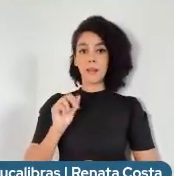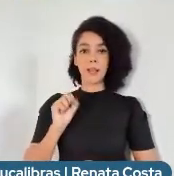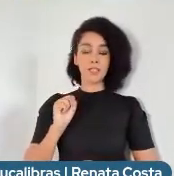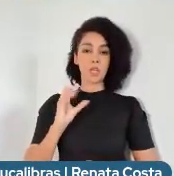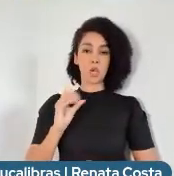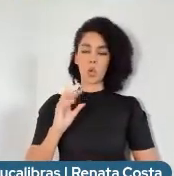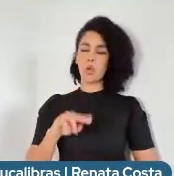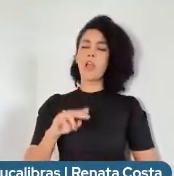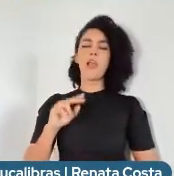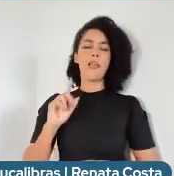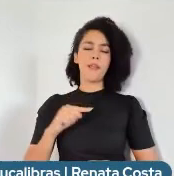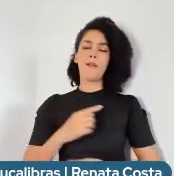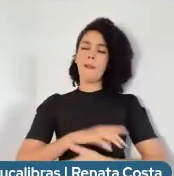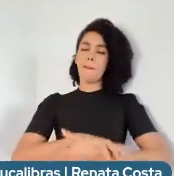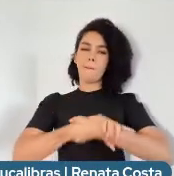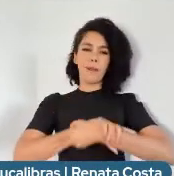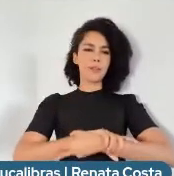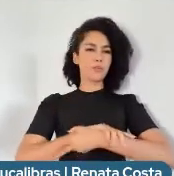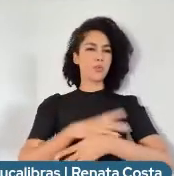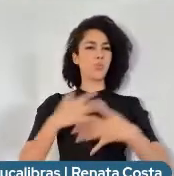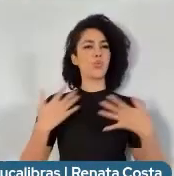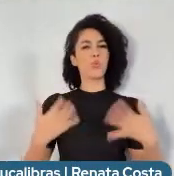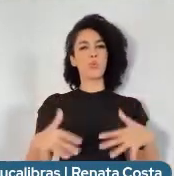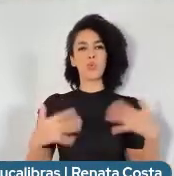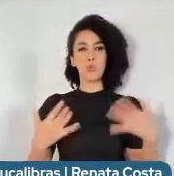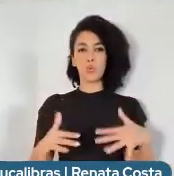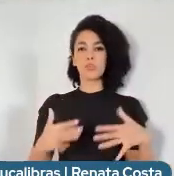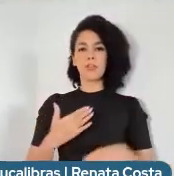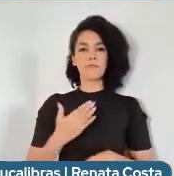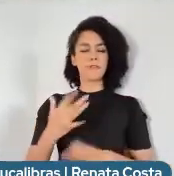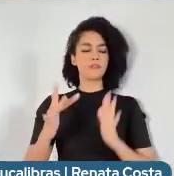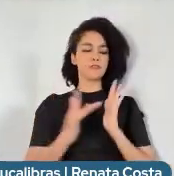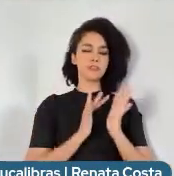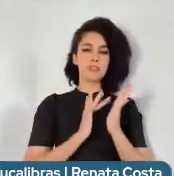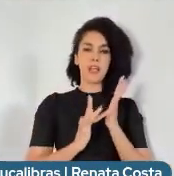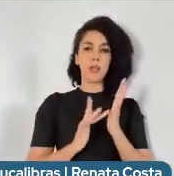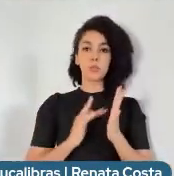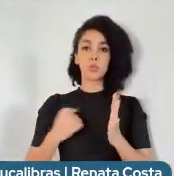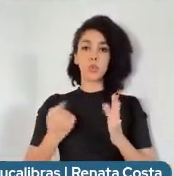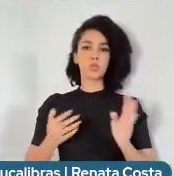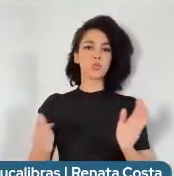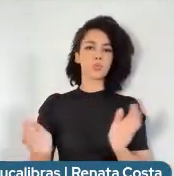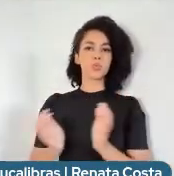grande parceira da Frente Digital, do nosso time da